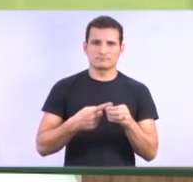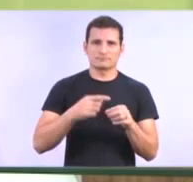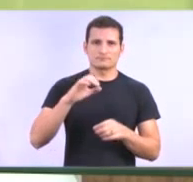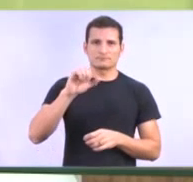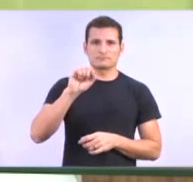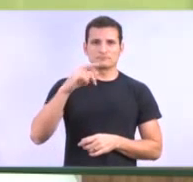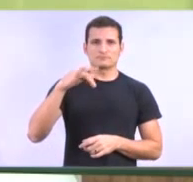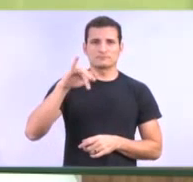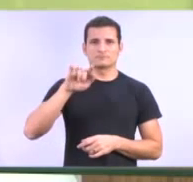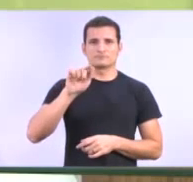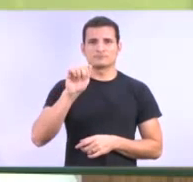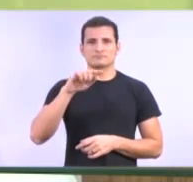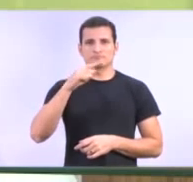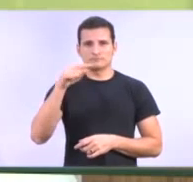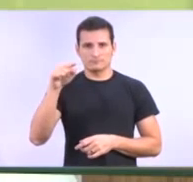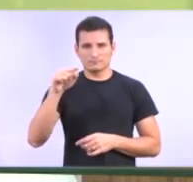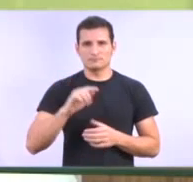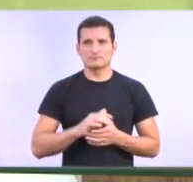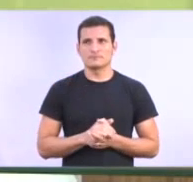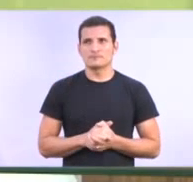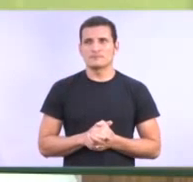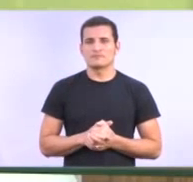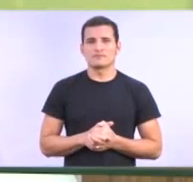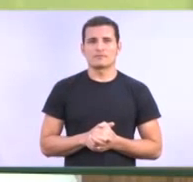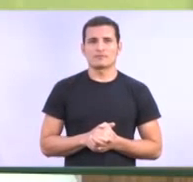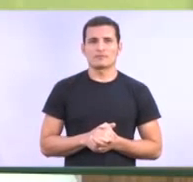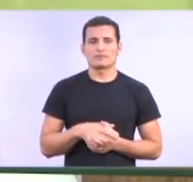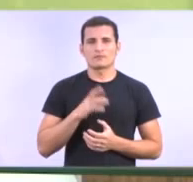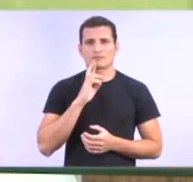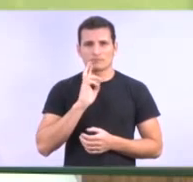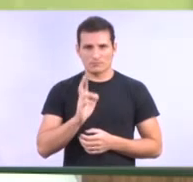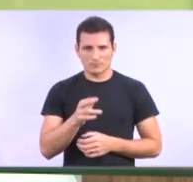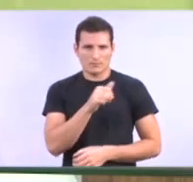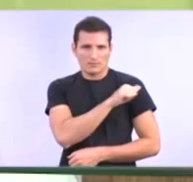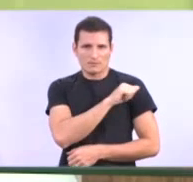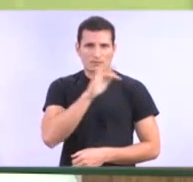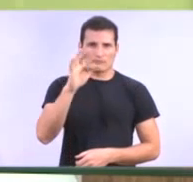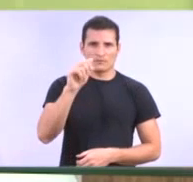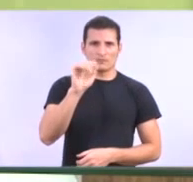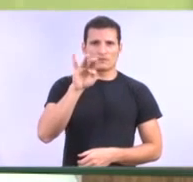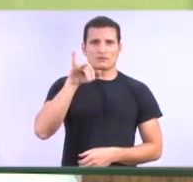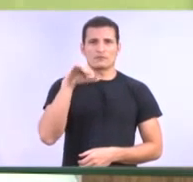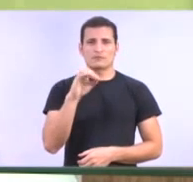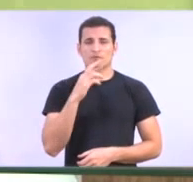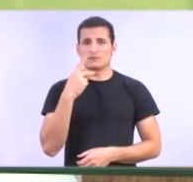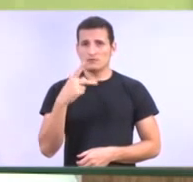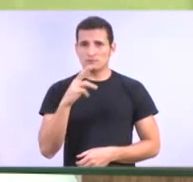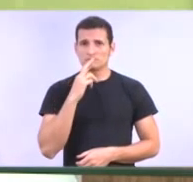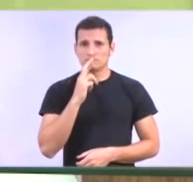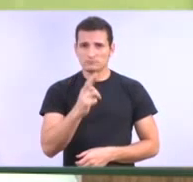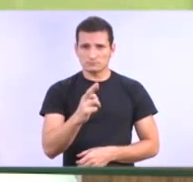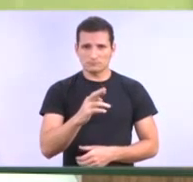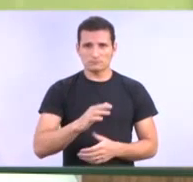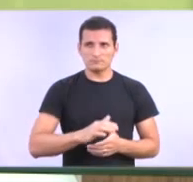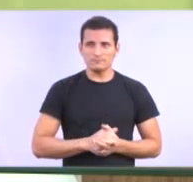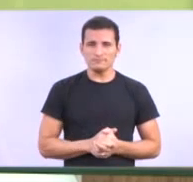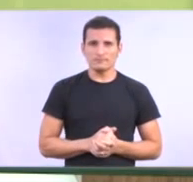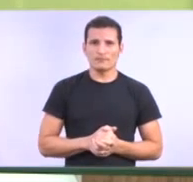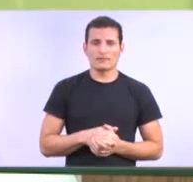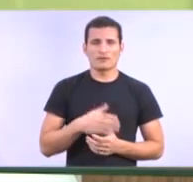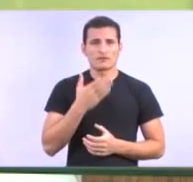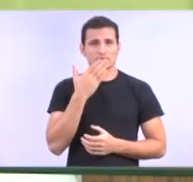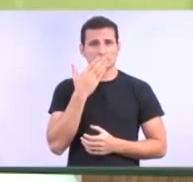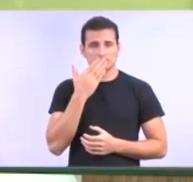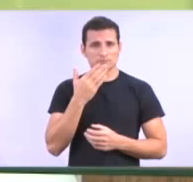Espigão. Parabéns Espigão, e obrigado por participar. Quem respondeu foi o Fábio. E o Fábio, a resposta dele é a seguinte: a topologia